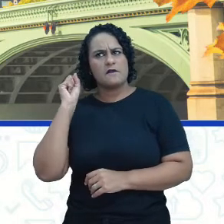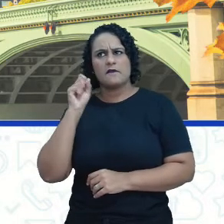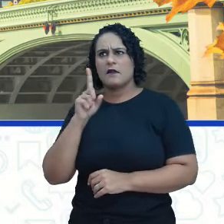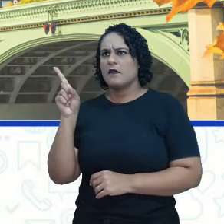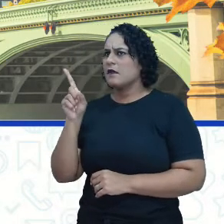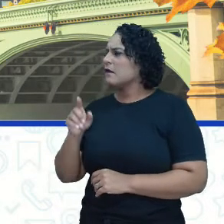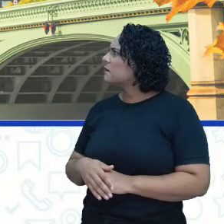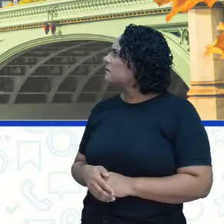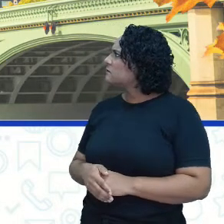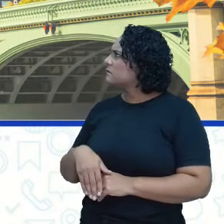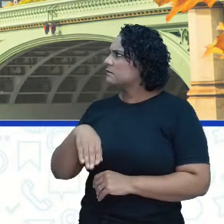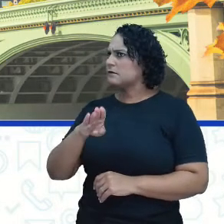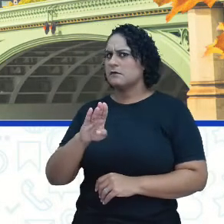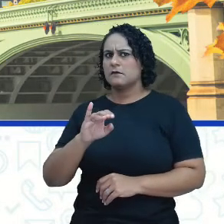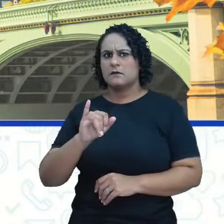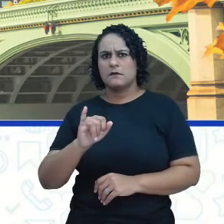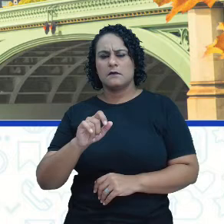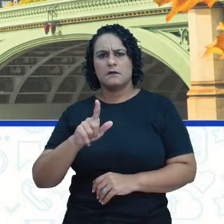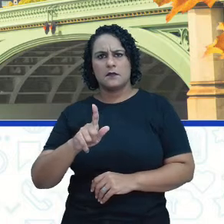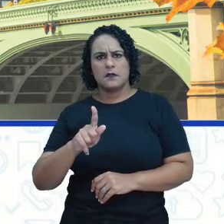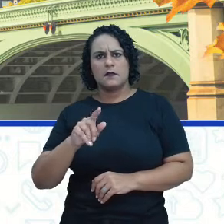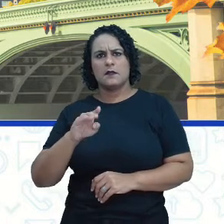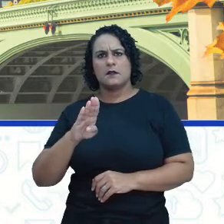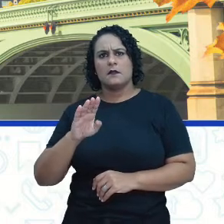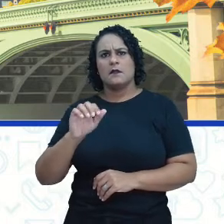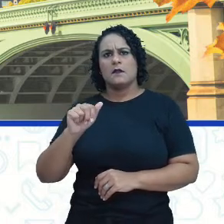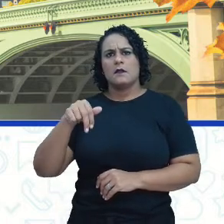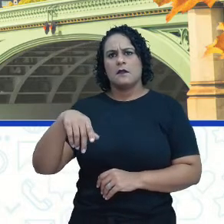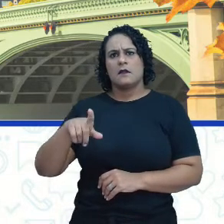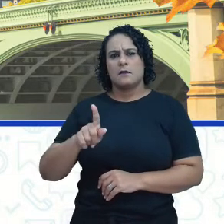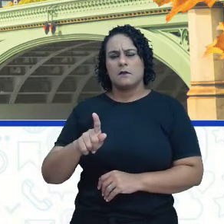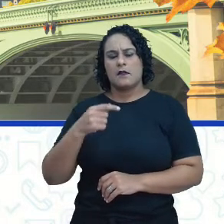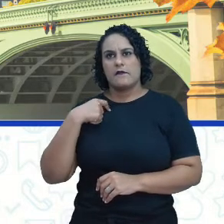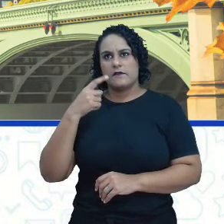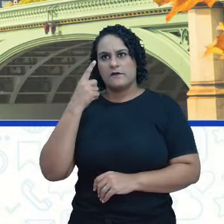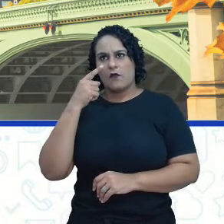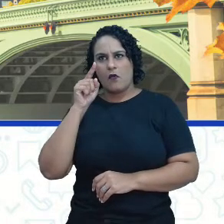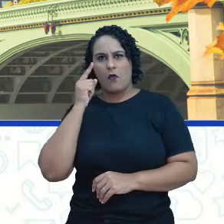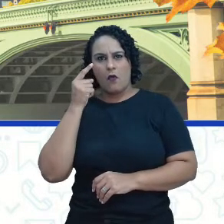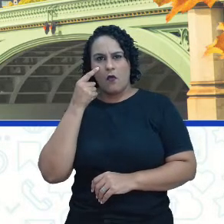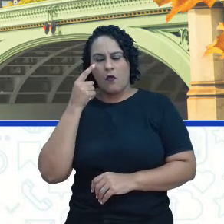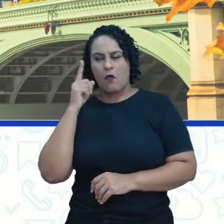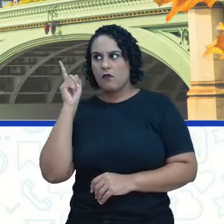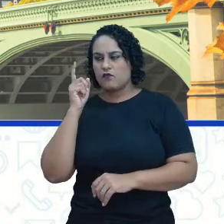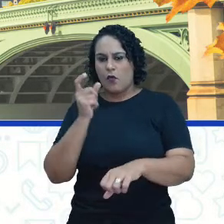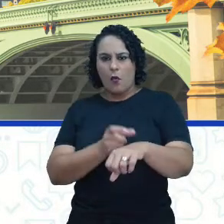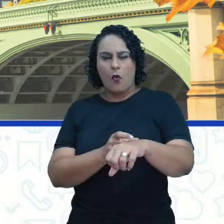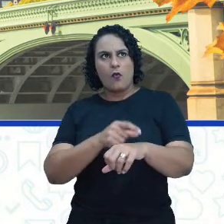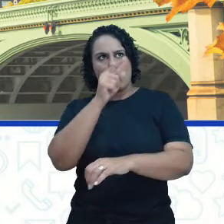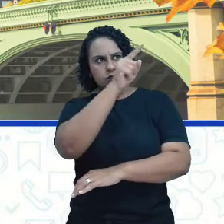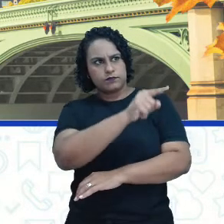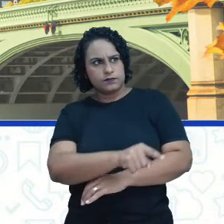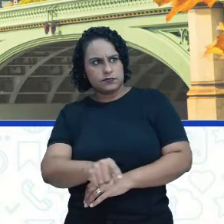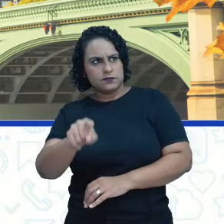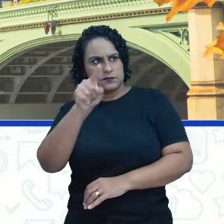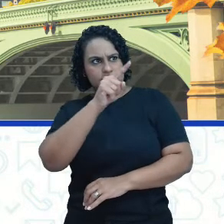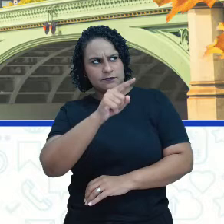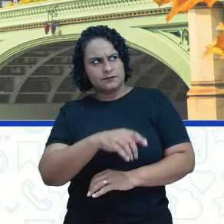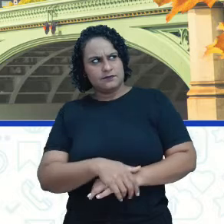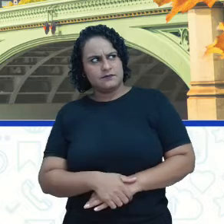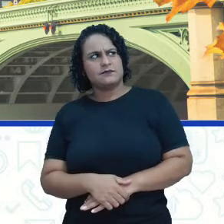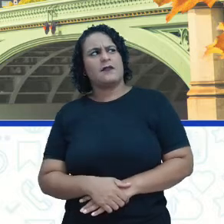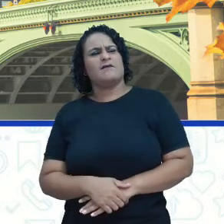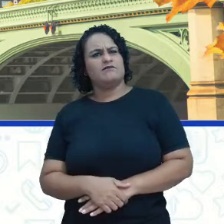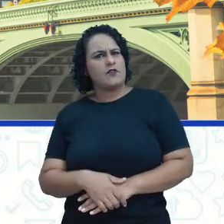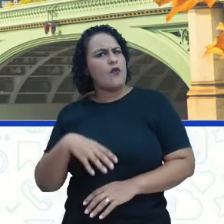Bang? Aí vocês vão olhar assim para esse relógio bonito lá na Inglaterra e vão dizer: professora, já